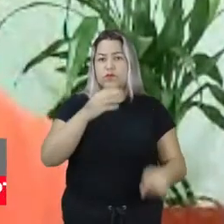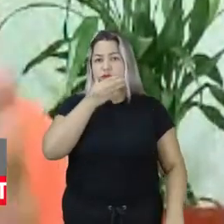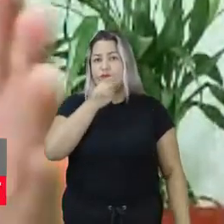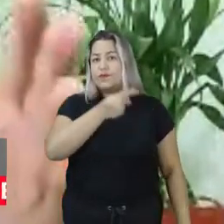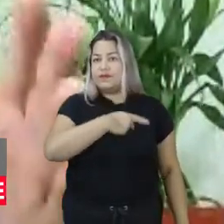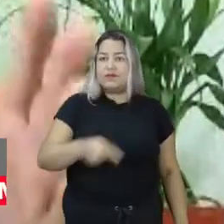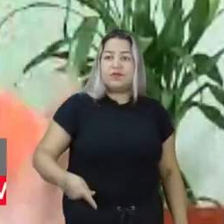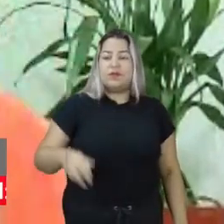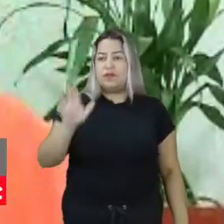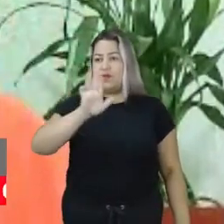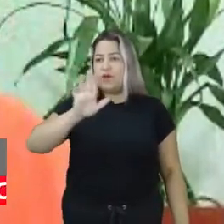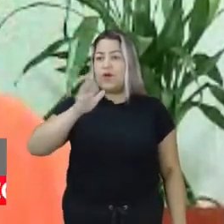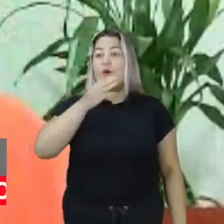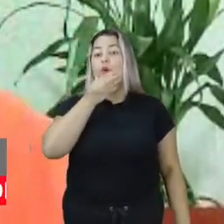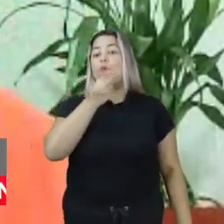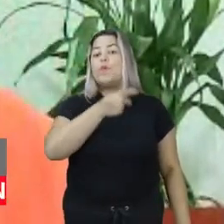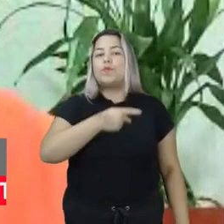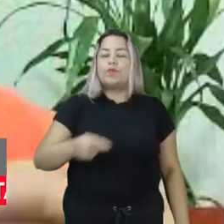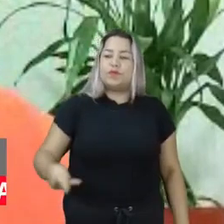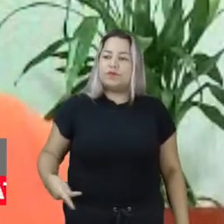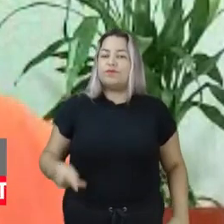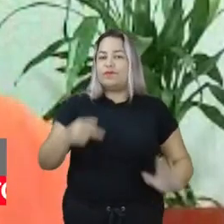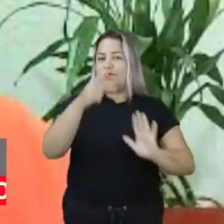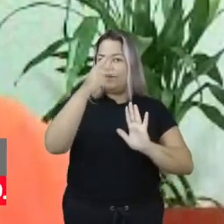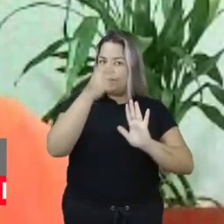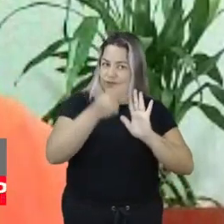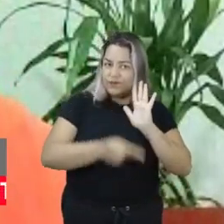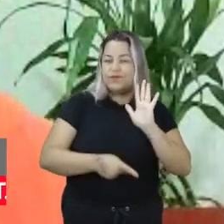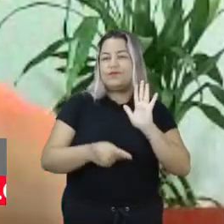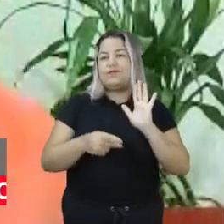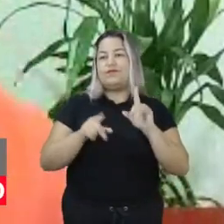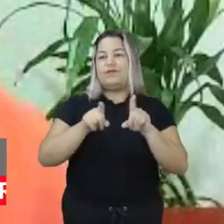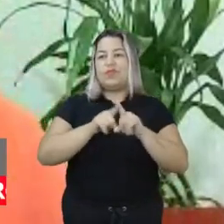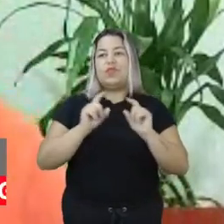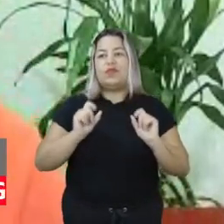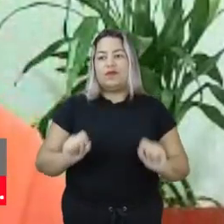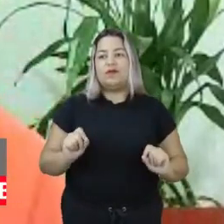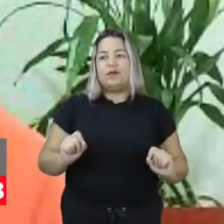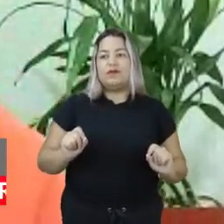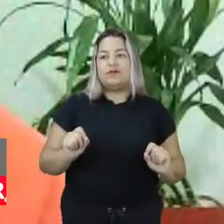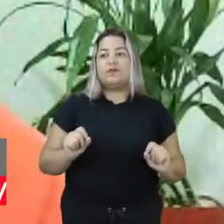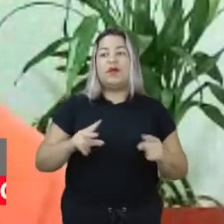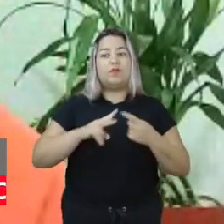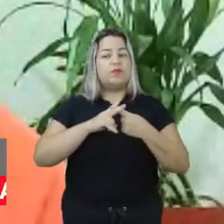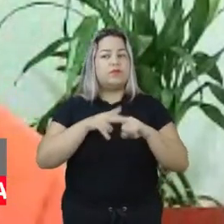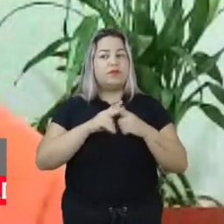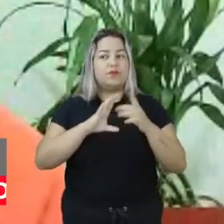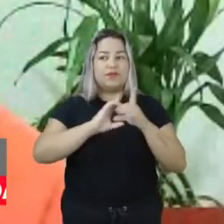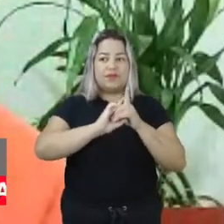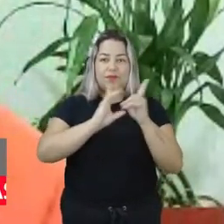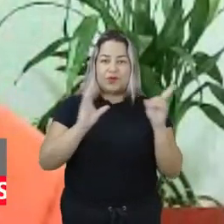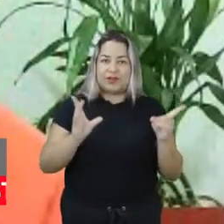Lula. O projeto do presidente Lula, além de tudo, é a manutenção da democracia.